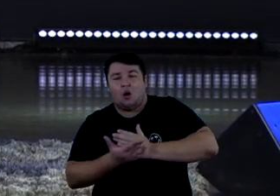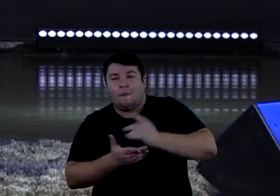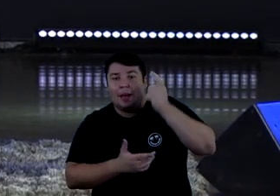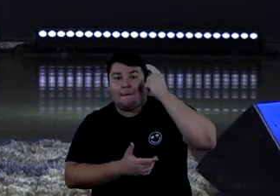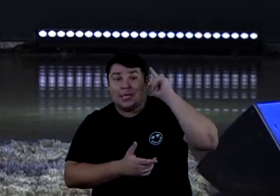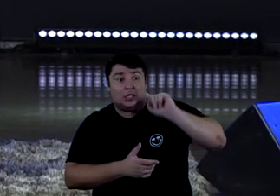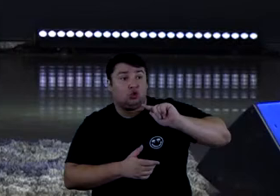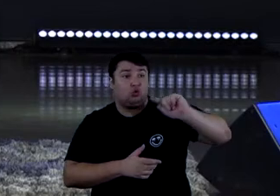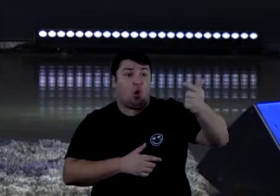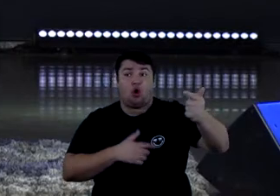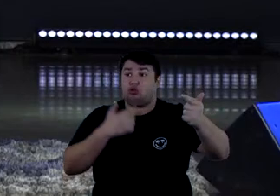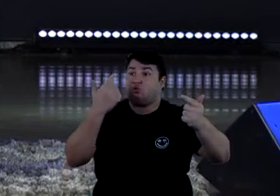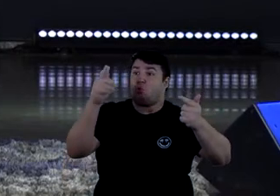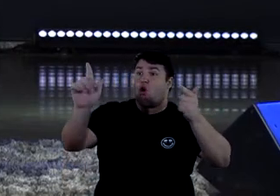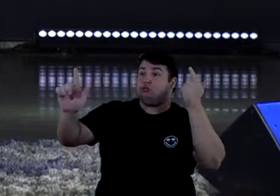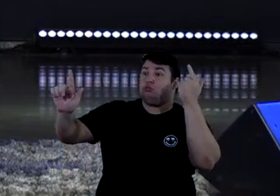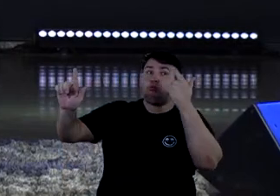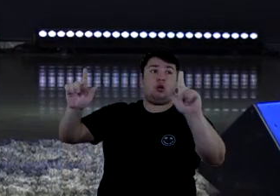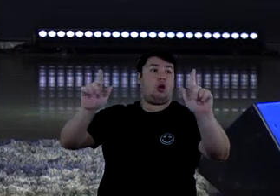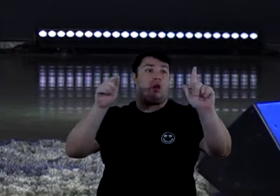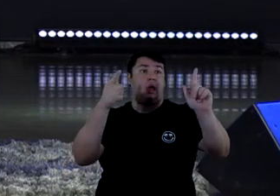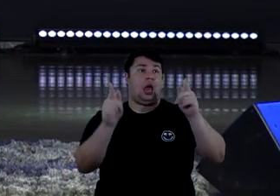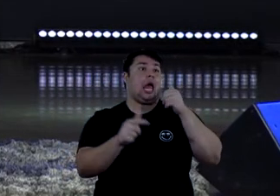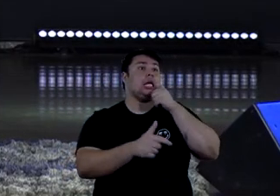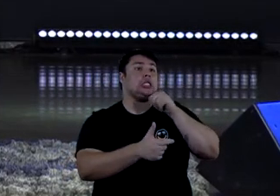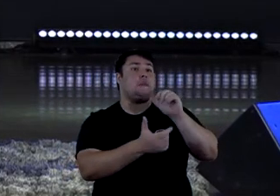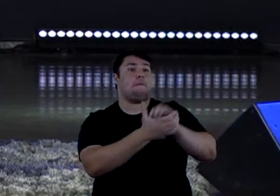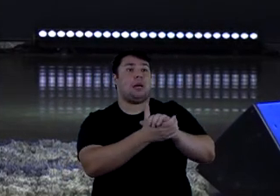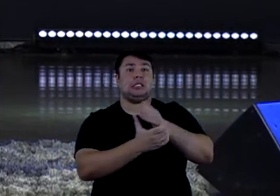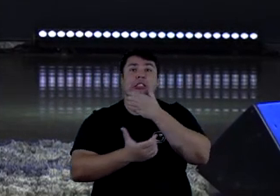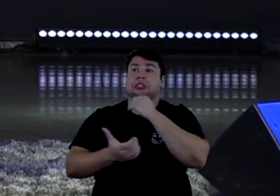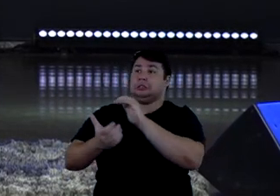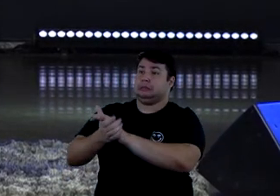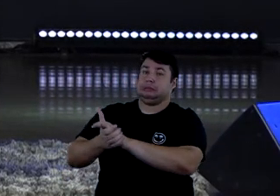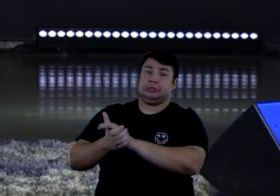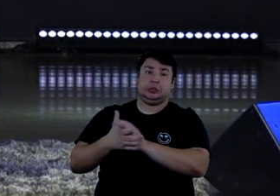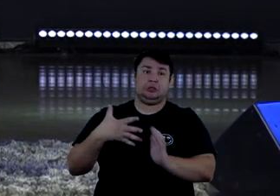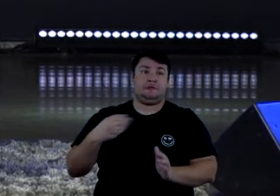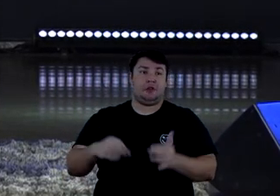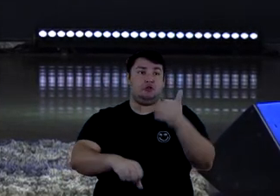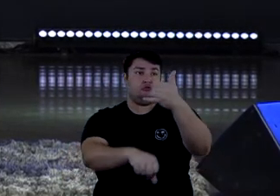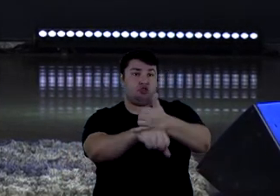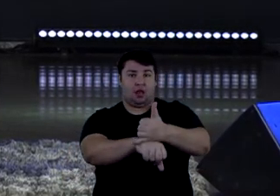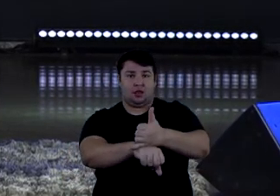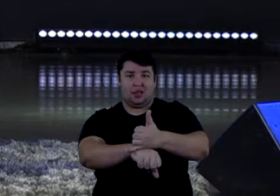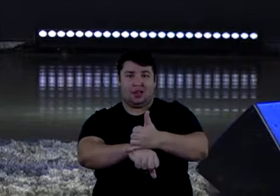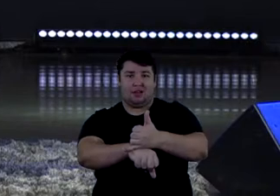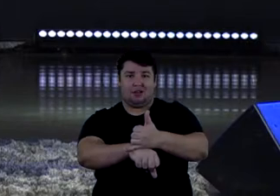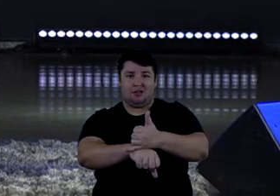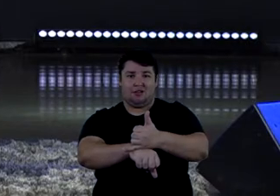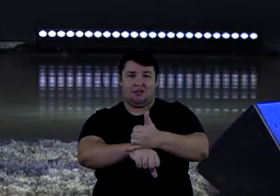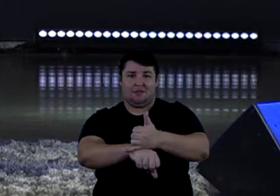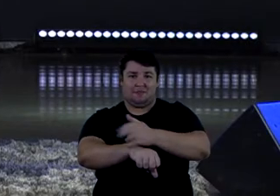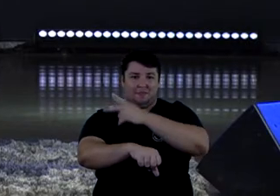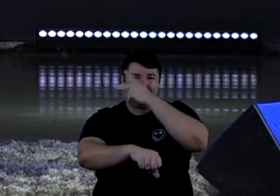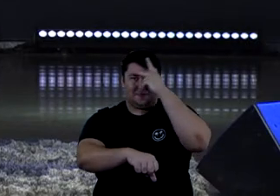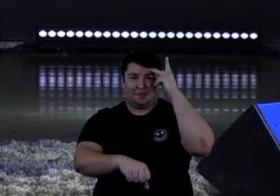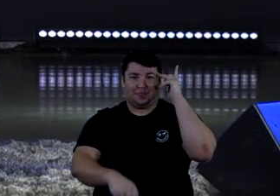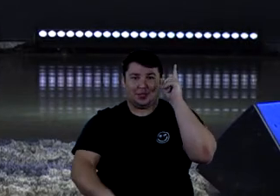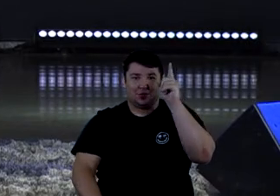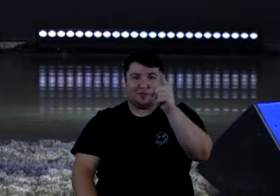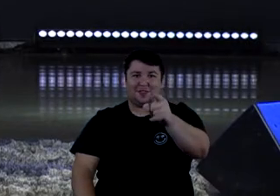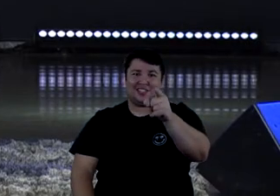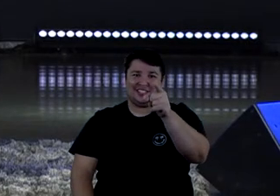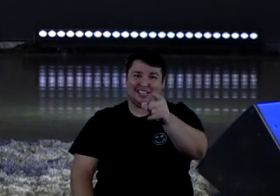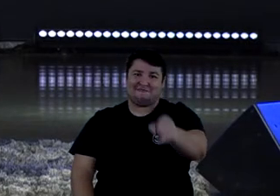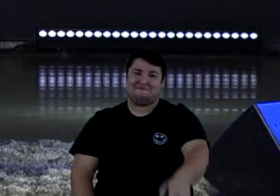né? No marido, no filho, no chefe. Não, essa pessoa é você. Essa pessoa